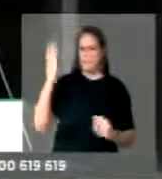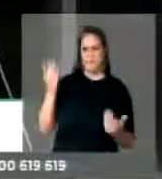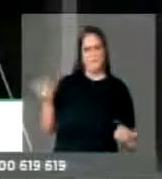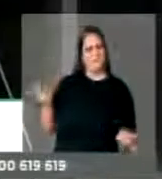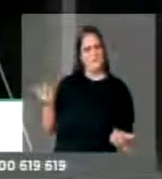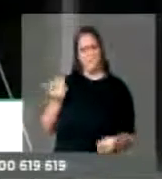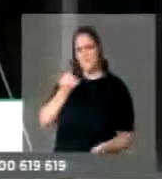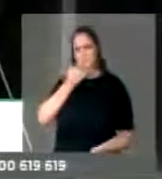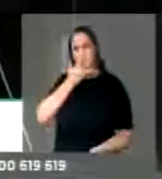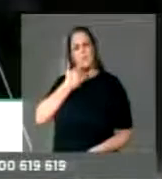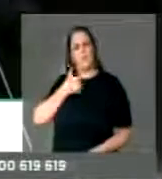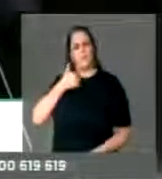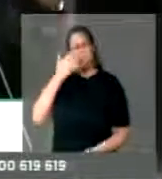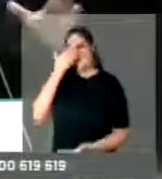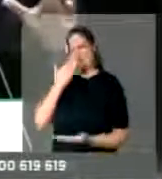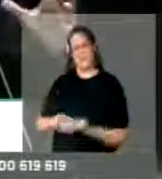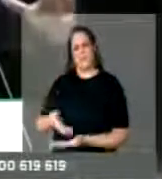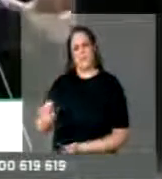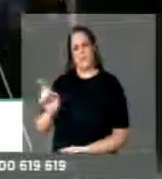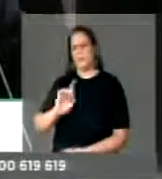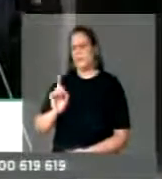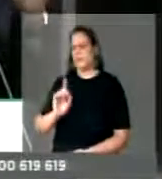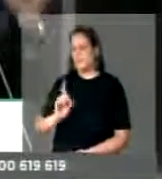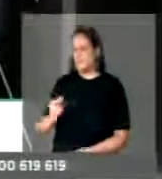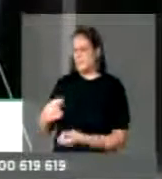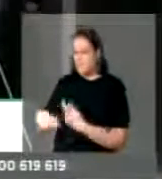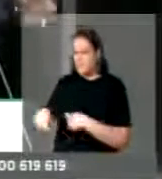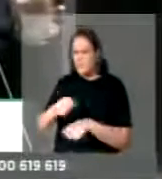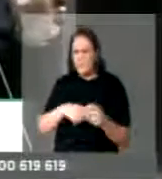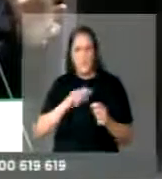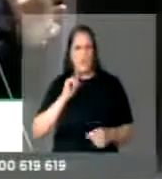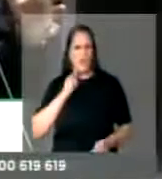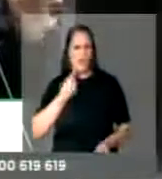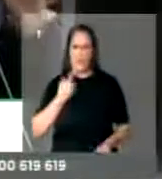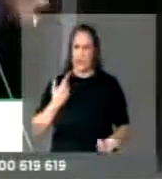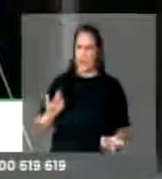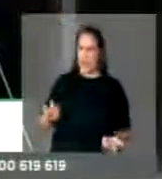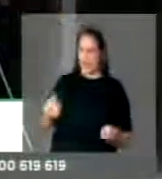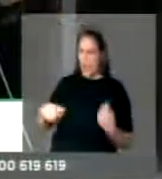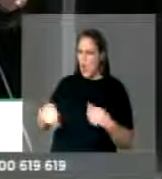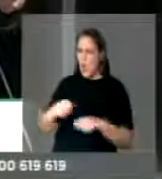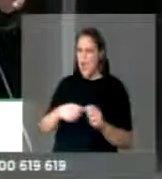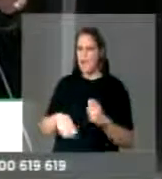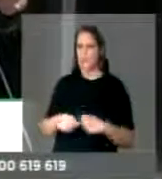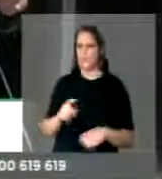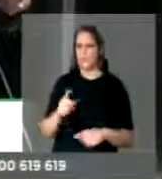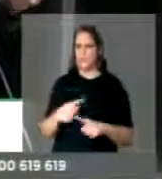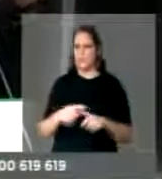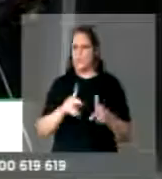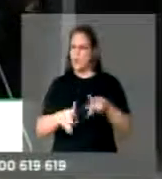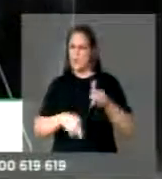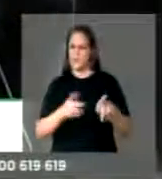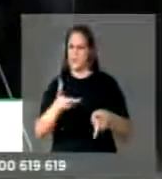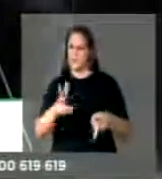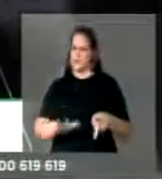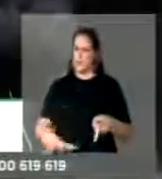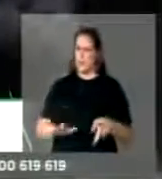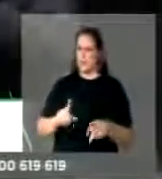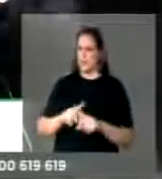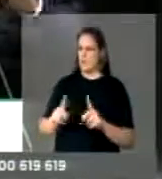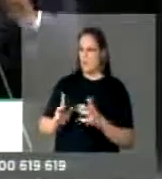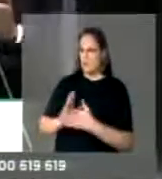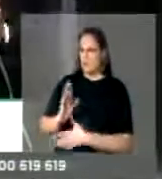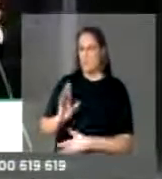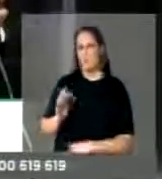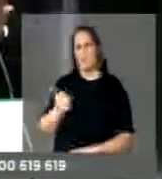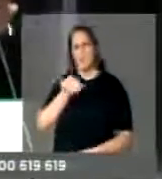uma grande articulação entre partidos para tentar consagrar aquilo que não passa na opinião pública, que não passou na